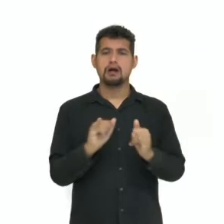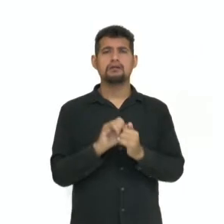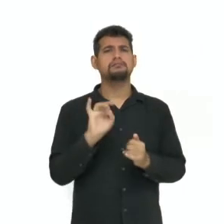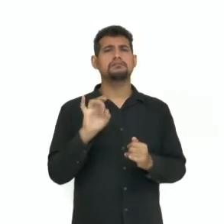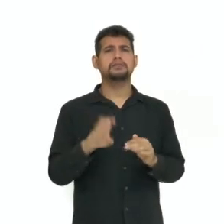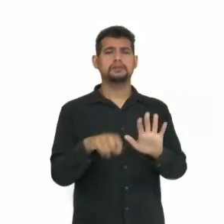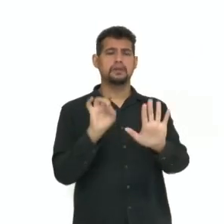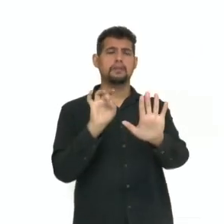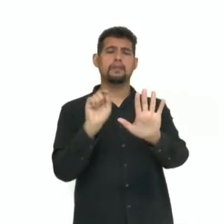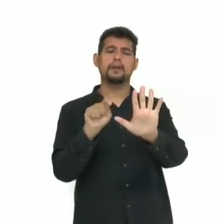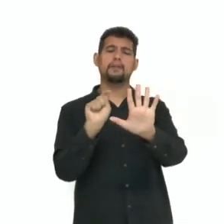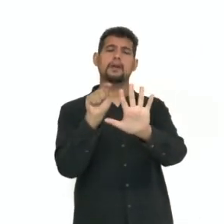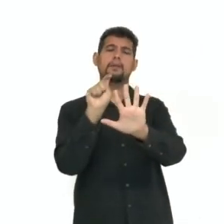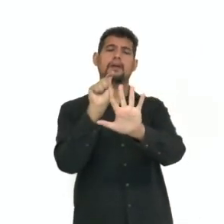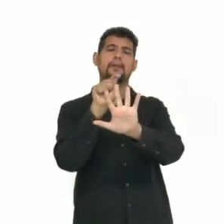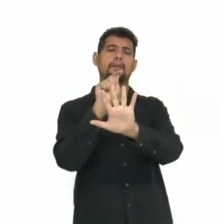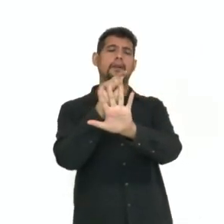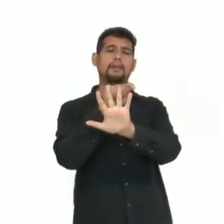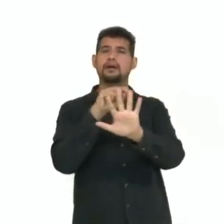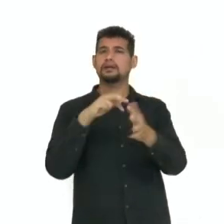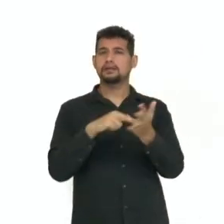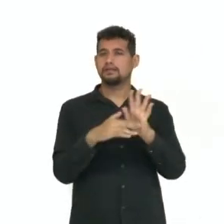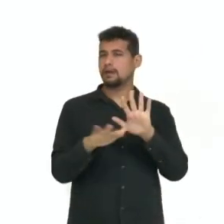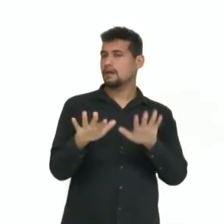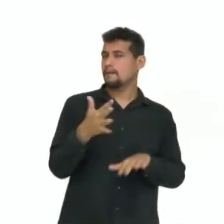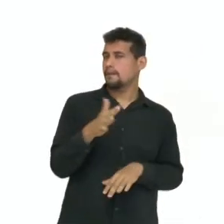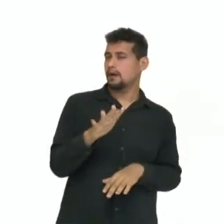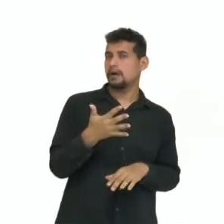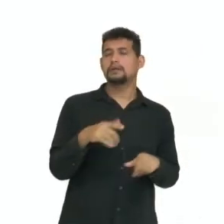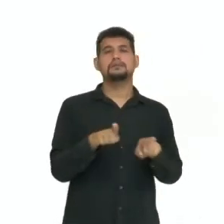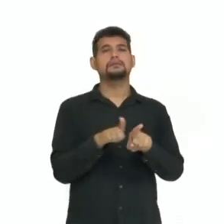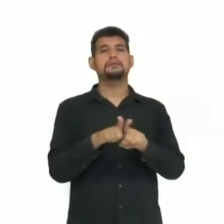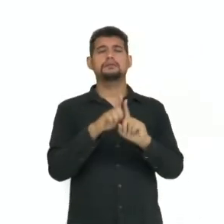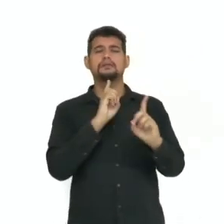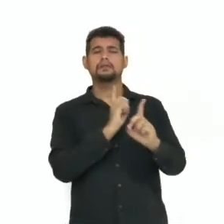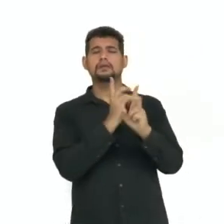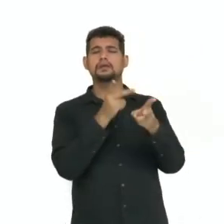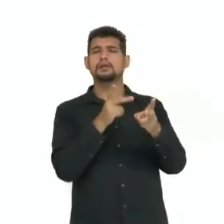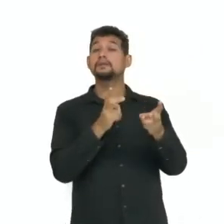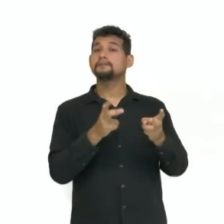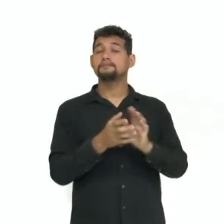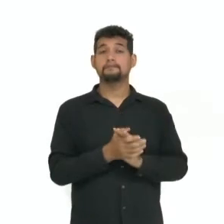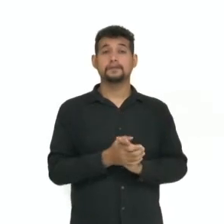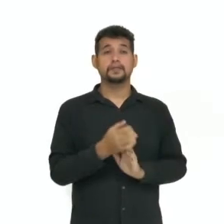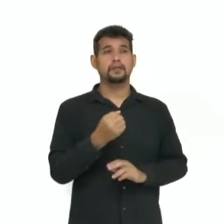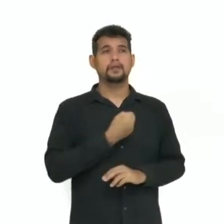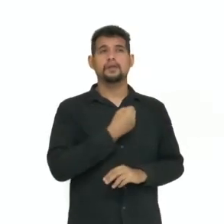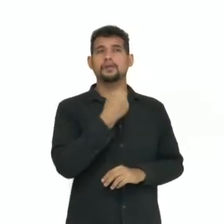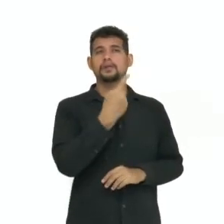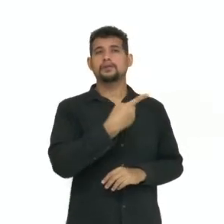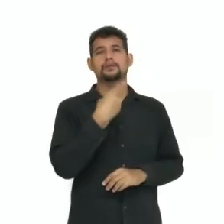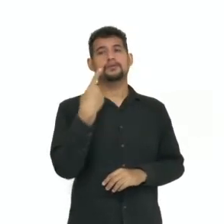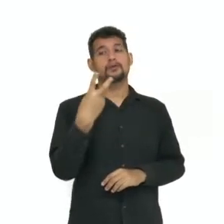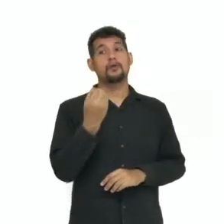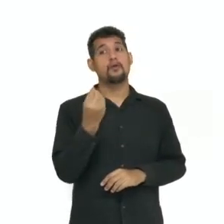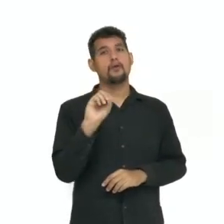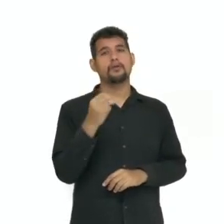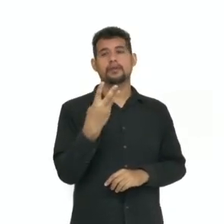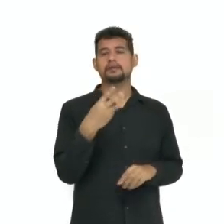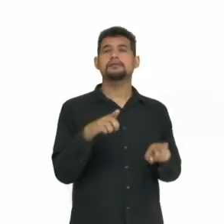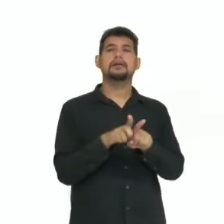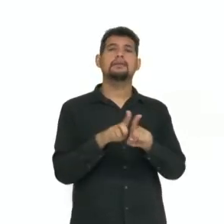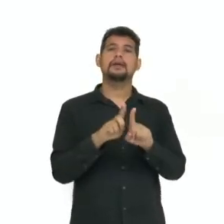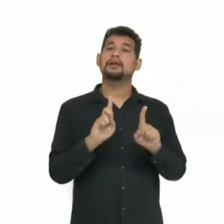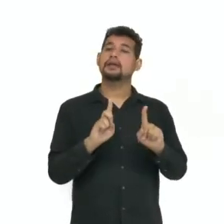indicador resulta em uma média ponderada identificada pelas notas 1, 2 ou 3, que